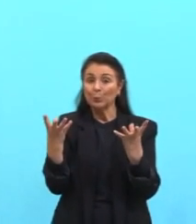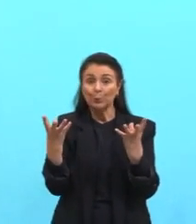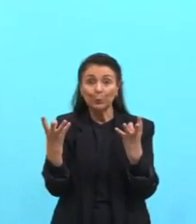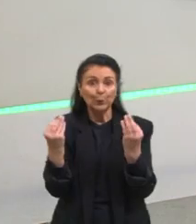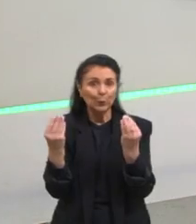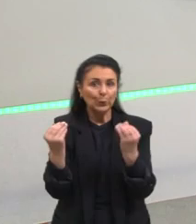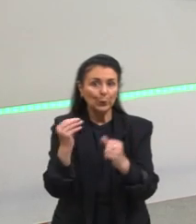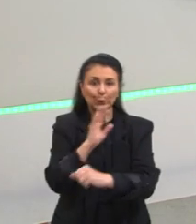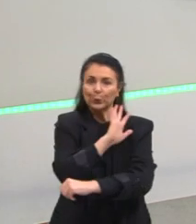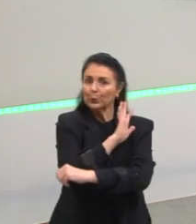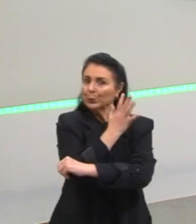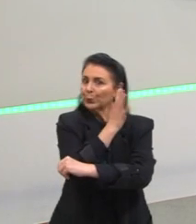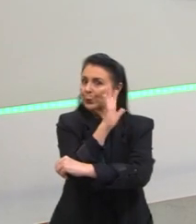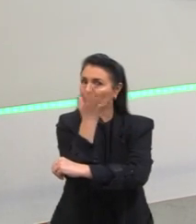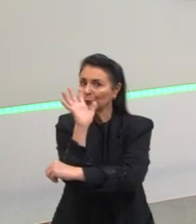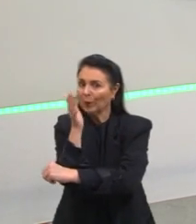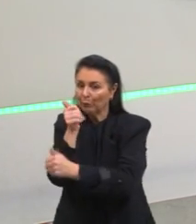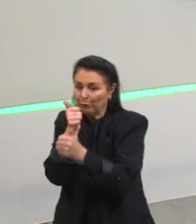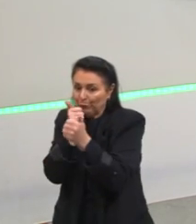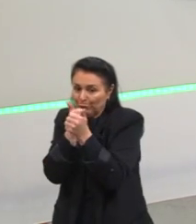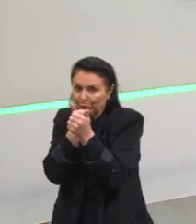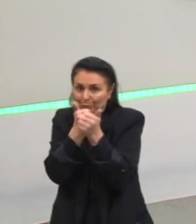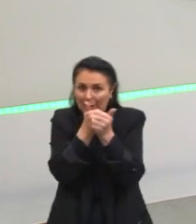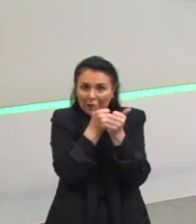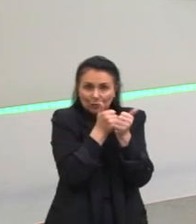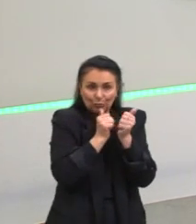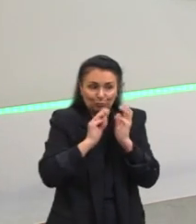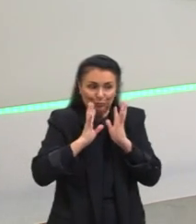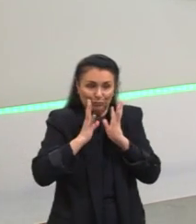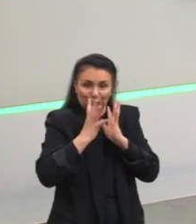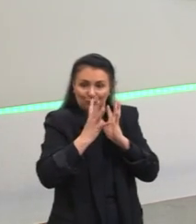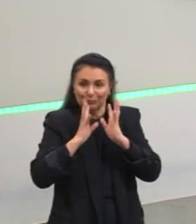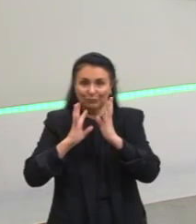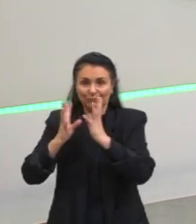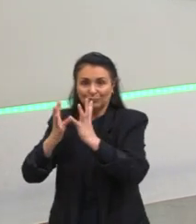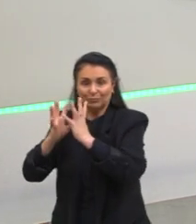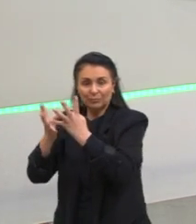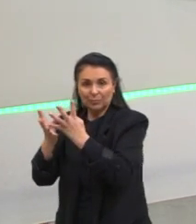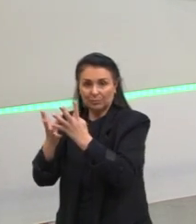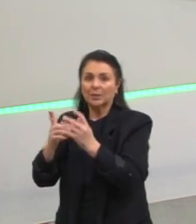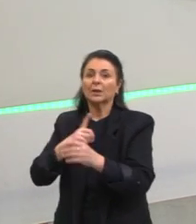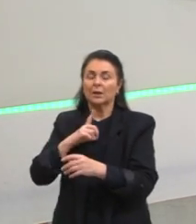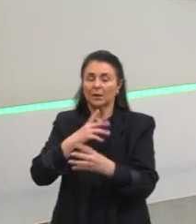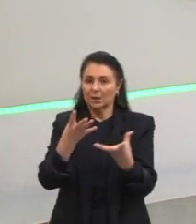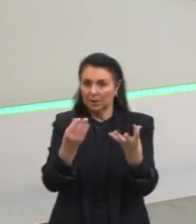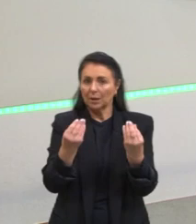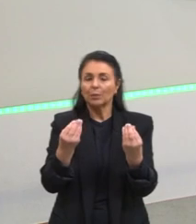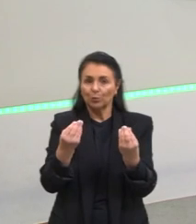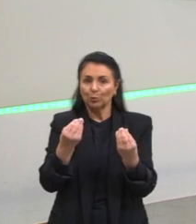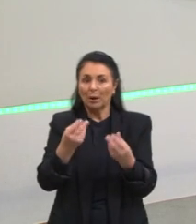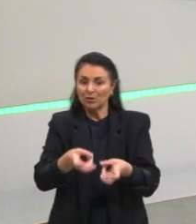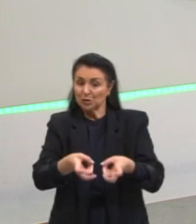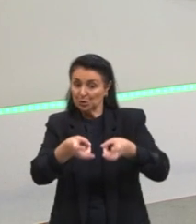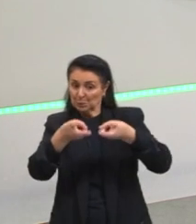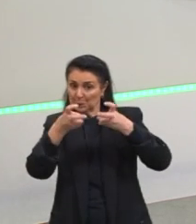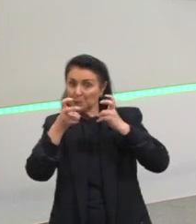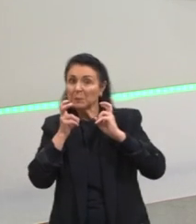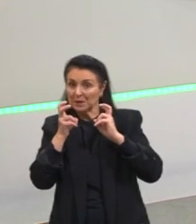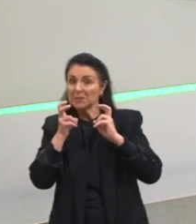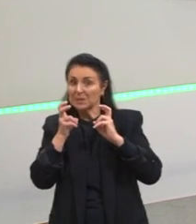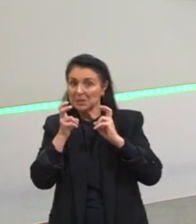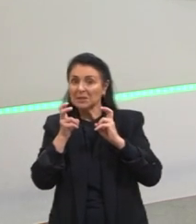bastante estratificação é isso quer dizer que tu vai ter estratos arbóreos aí bem definidos bem